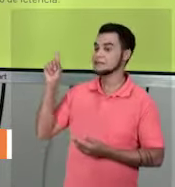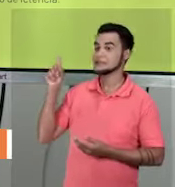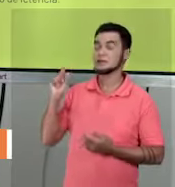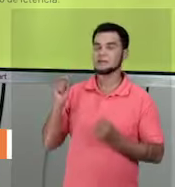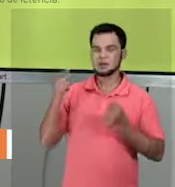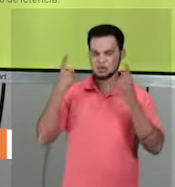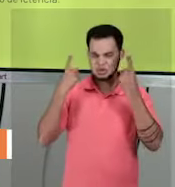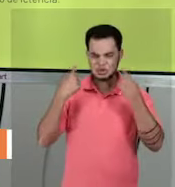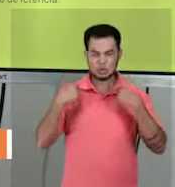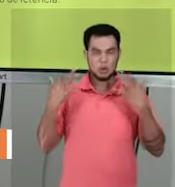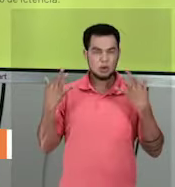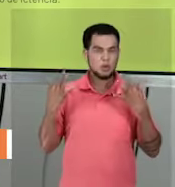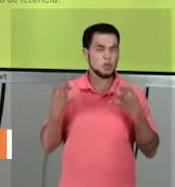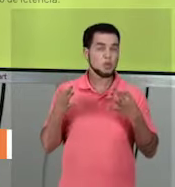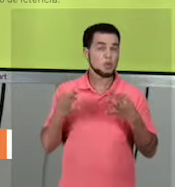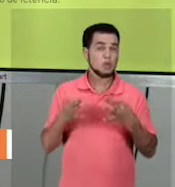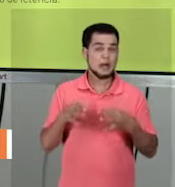conseguir